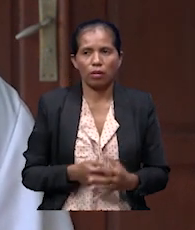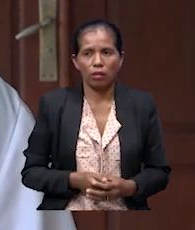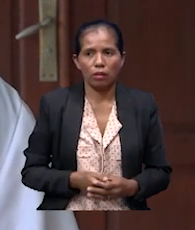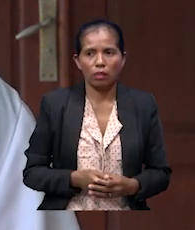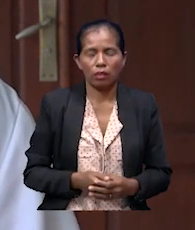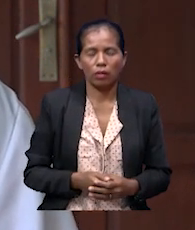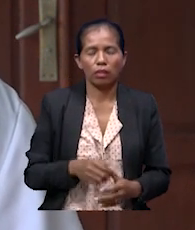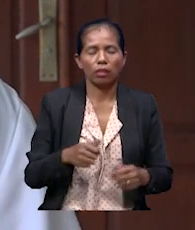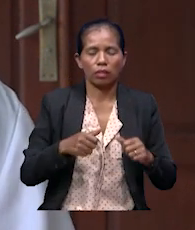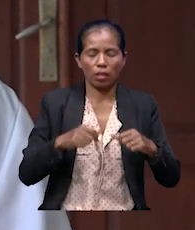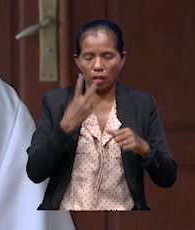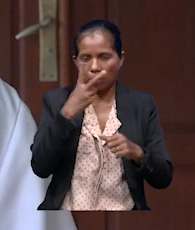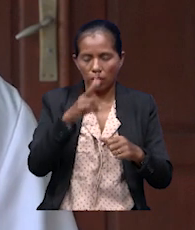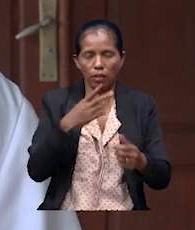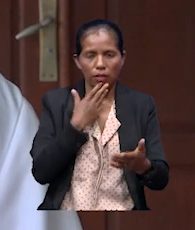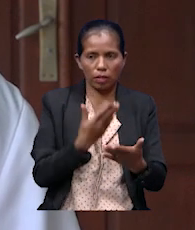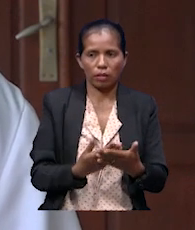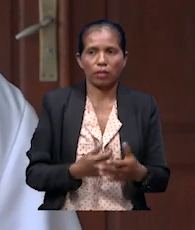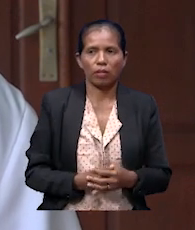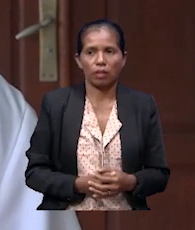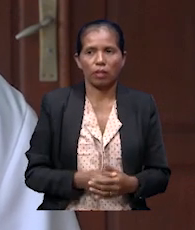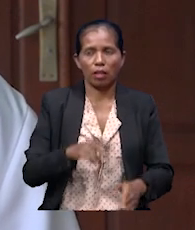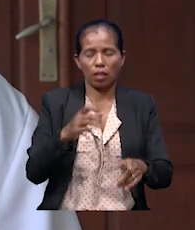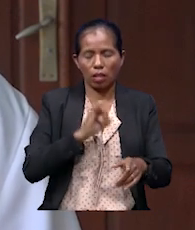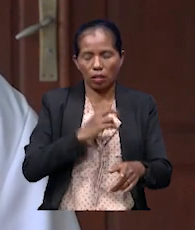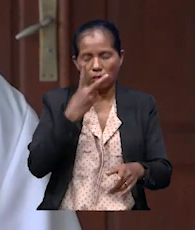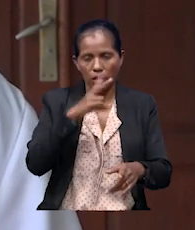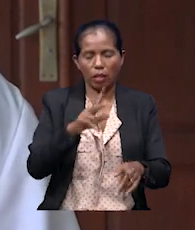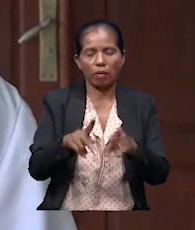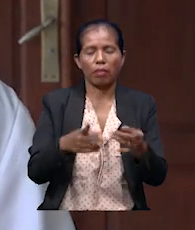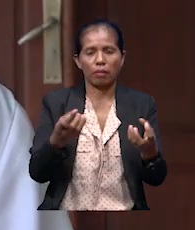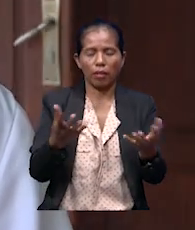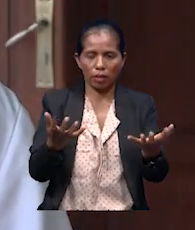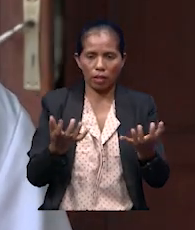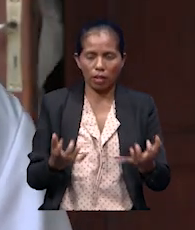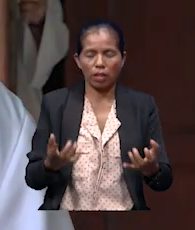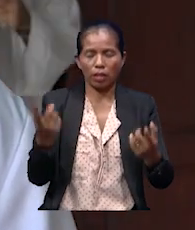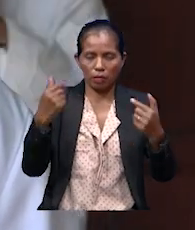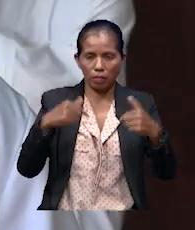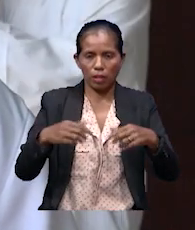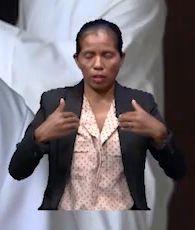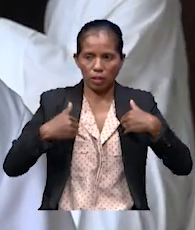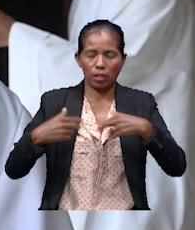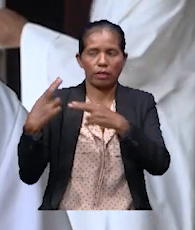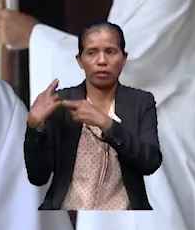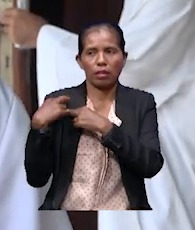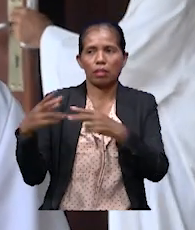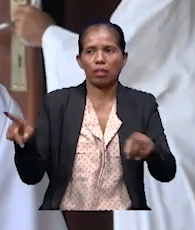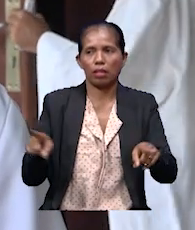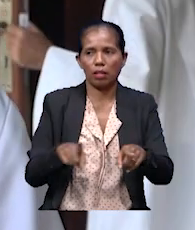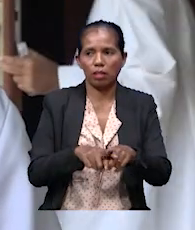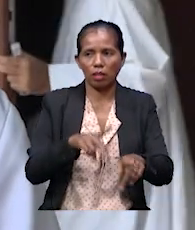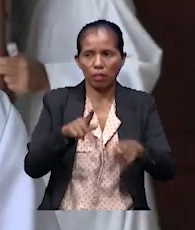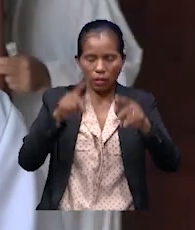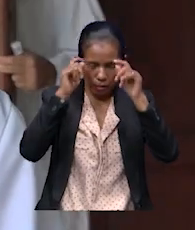la normal e depois hare kata ki Ema barak mai duni ho vontari danai, vontari, responsabilidade, nudar be